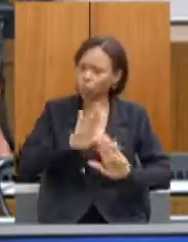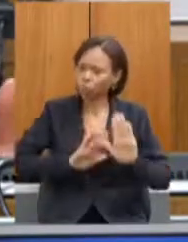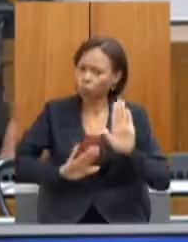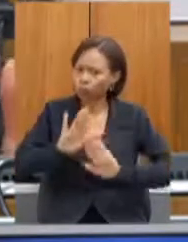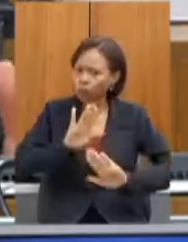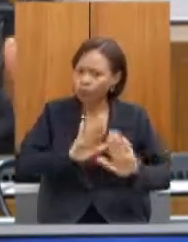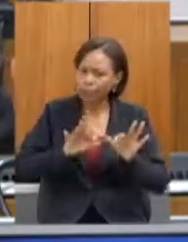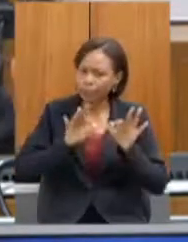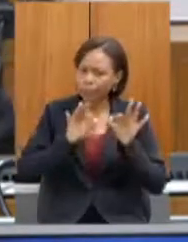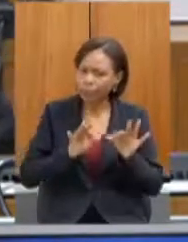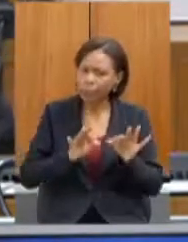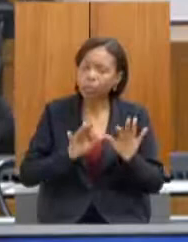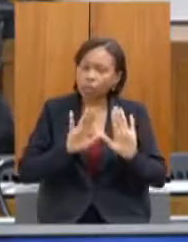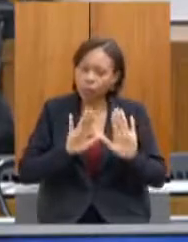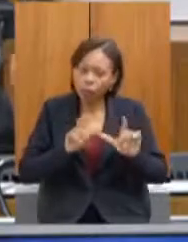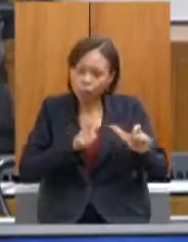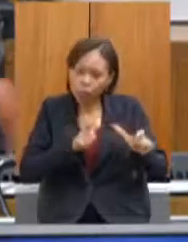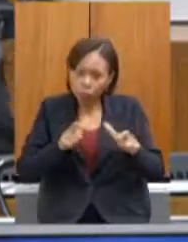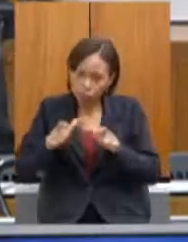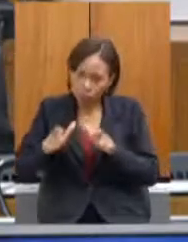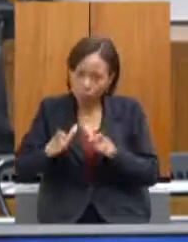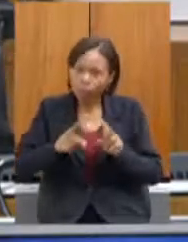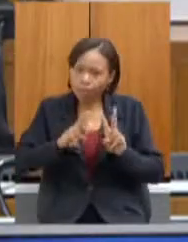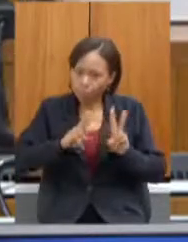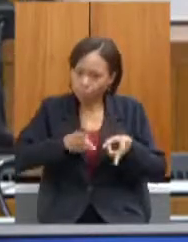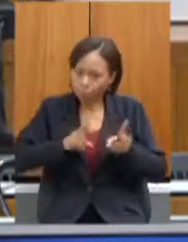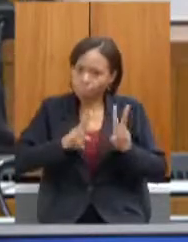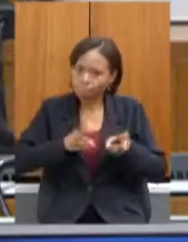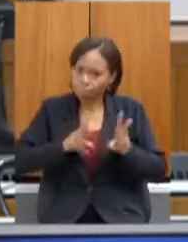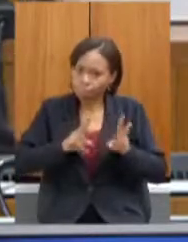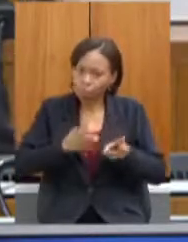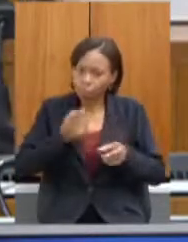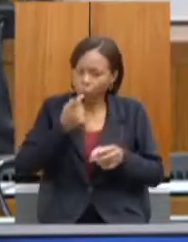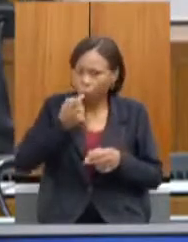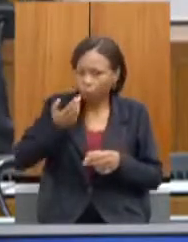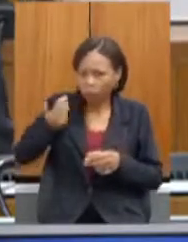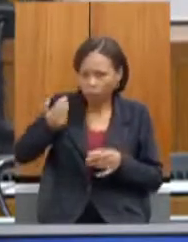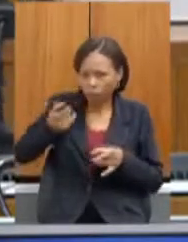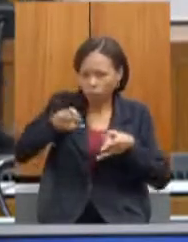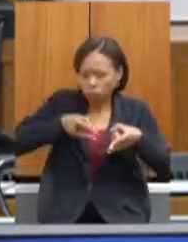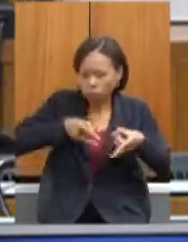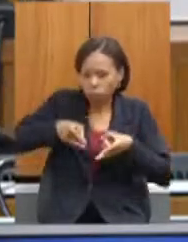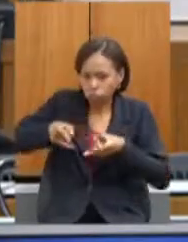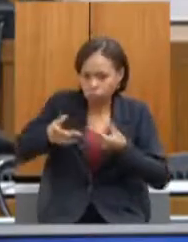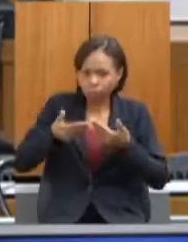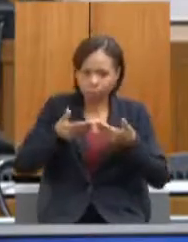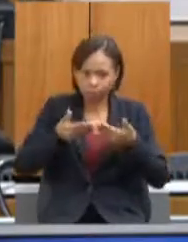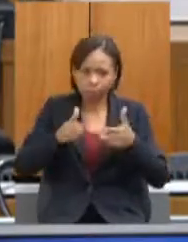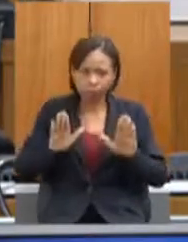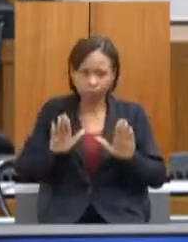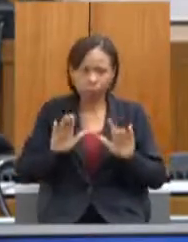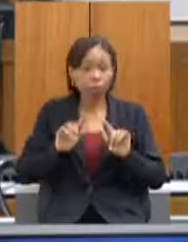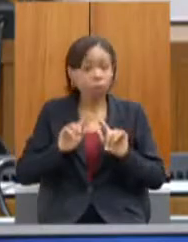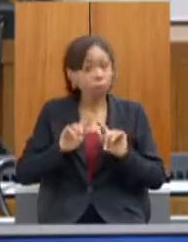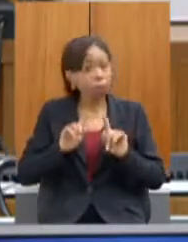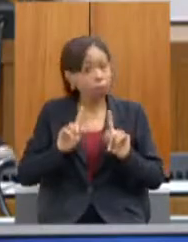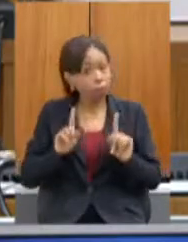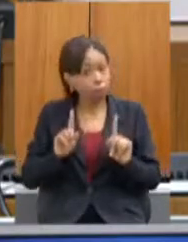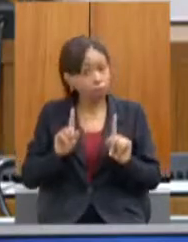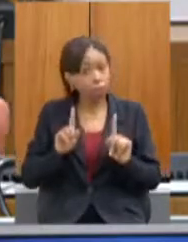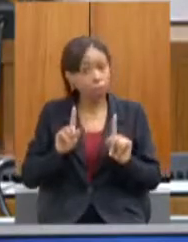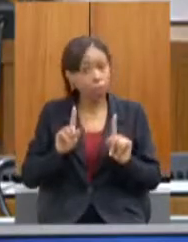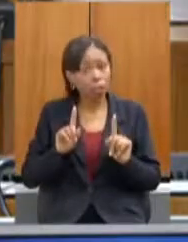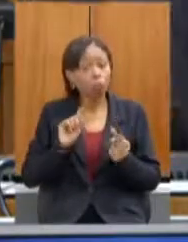entenderemos a manter essas regiões que abriram leitos recentes então A ideia é que nós não tenhamos mais